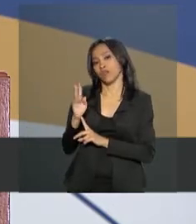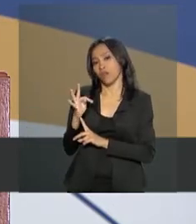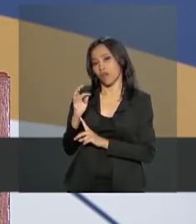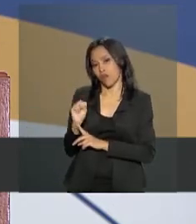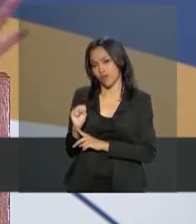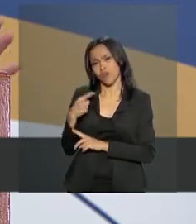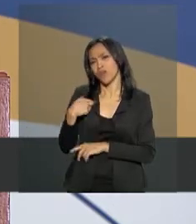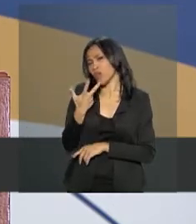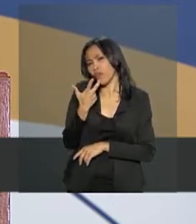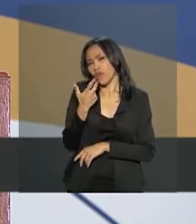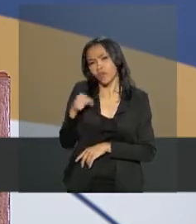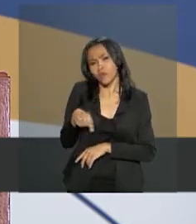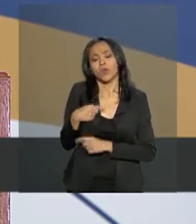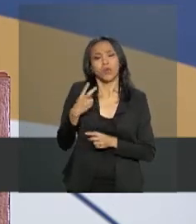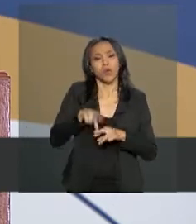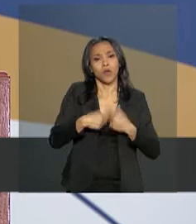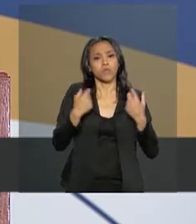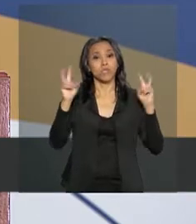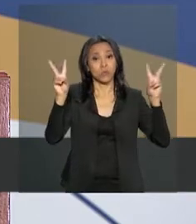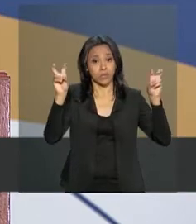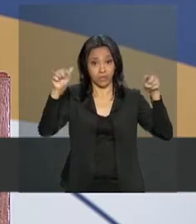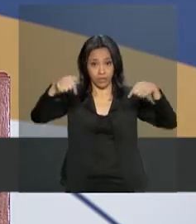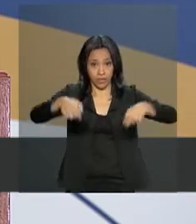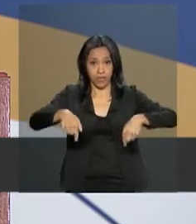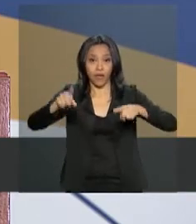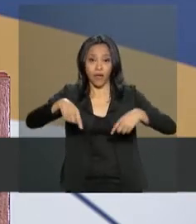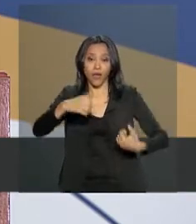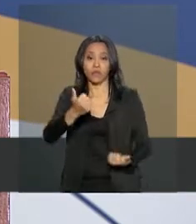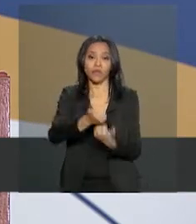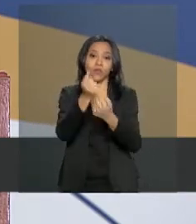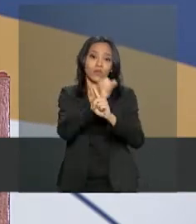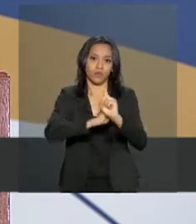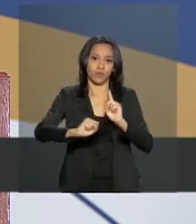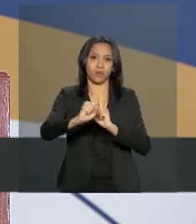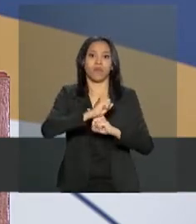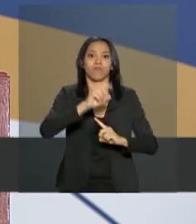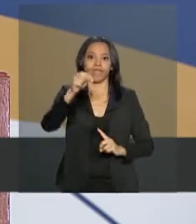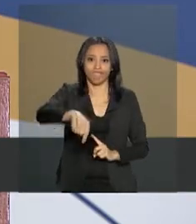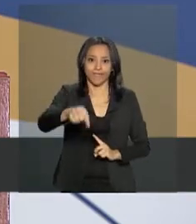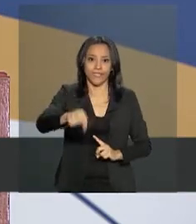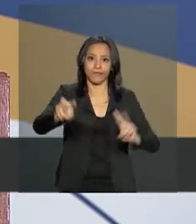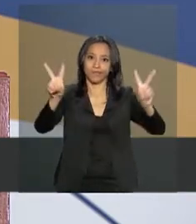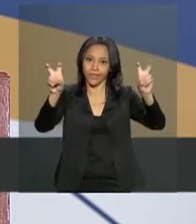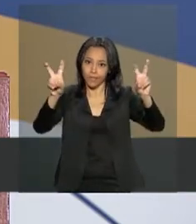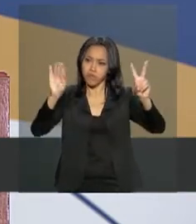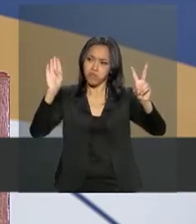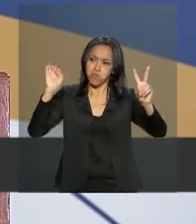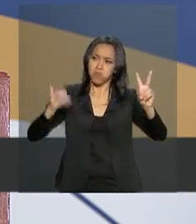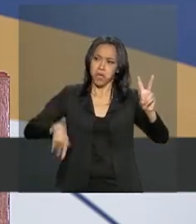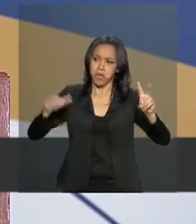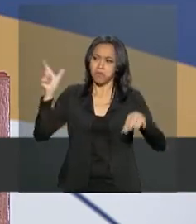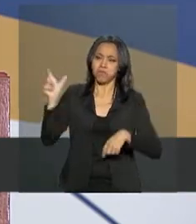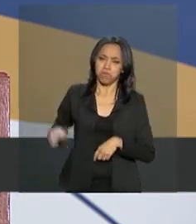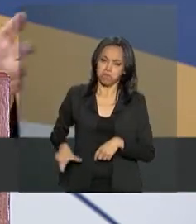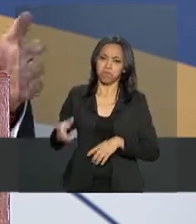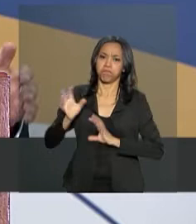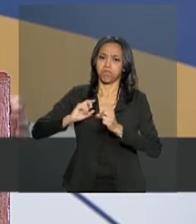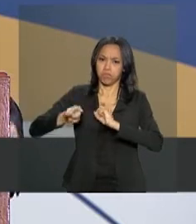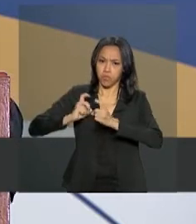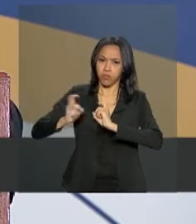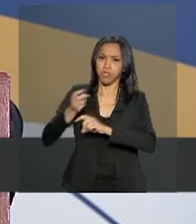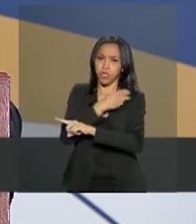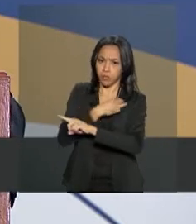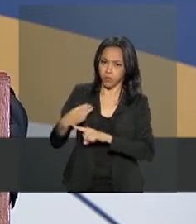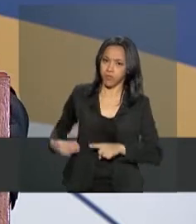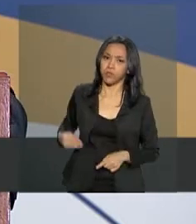dizendo isso porque o tema que é a assistência social tão bem conduzida pelo pew tranquilos mas terra por